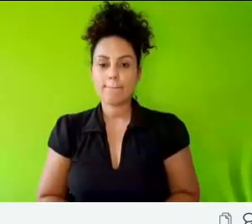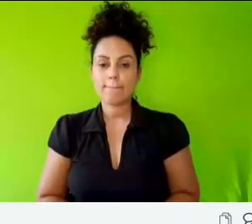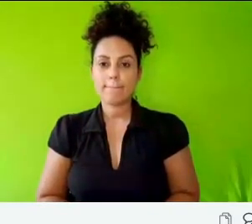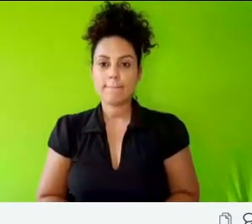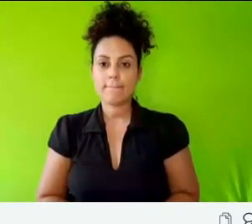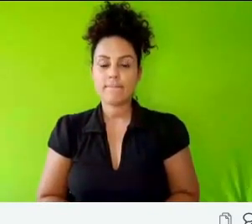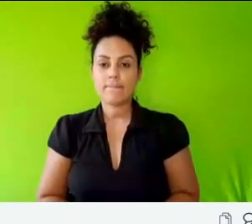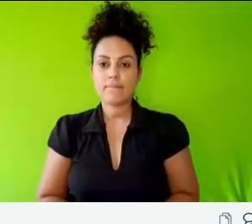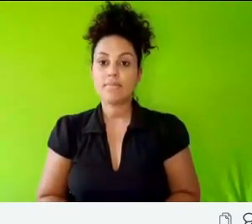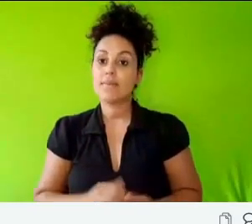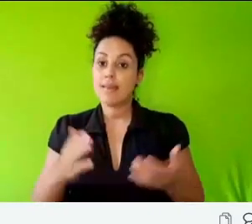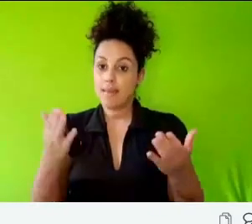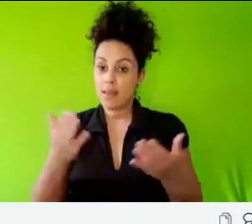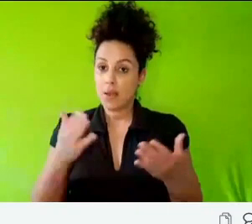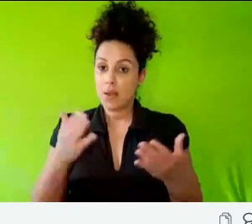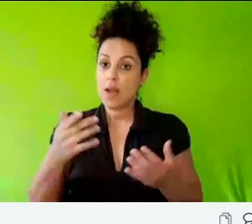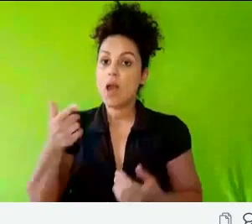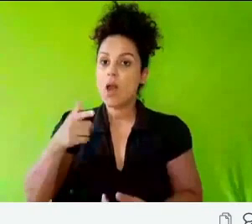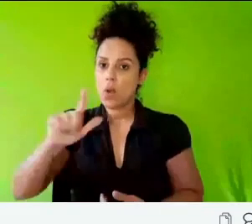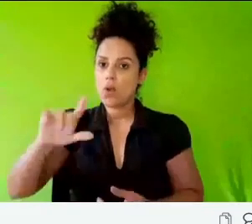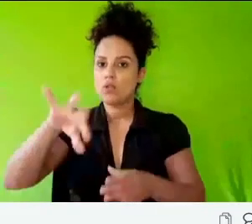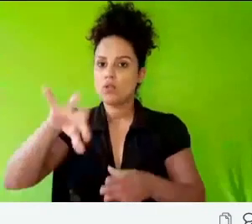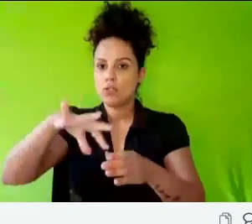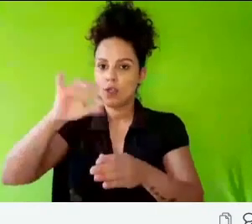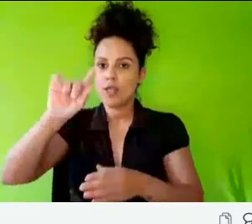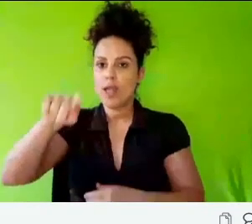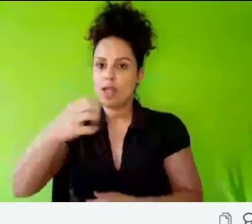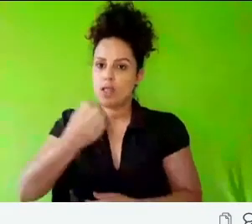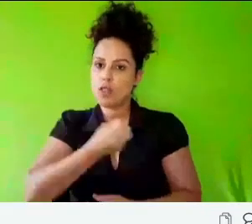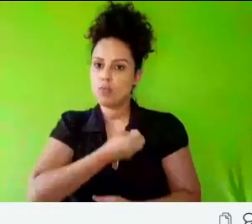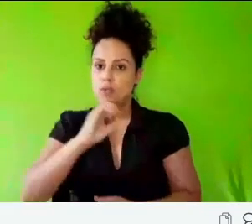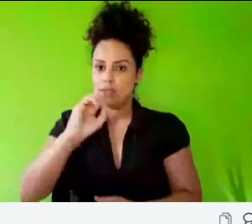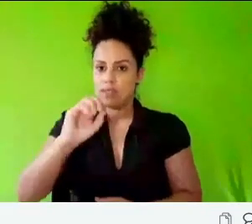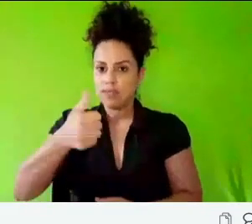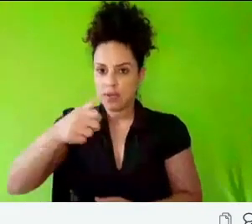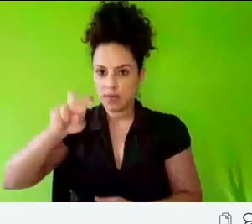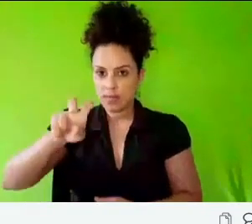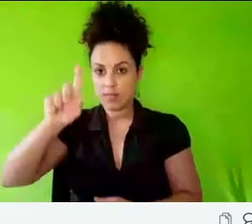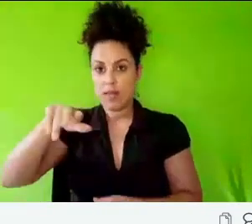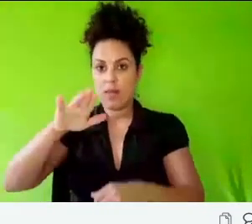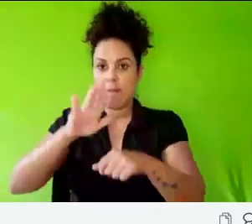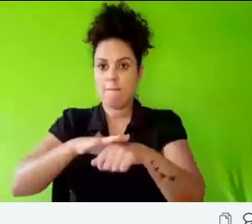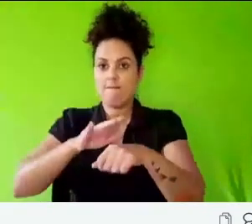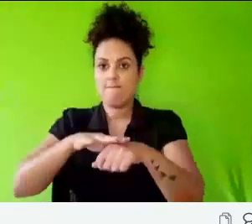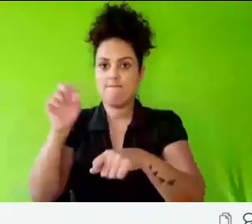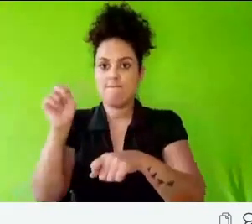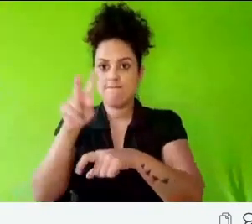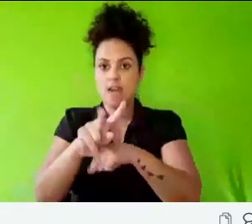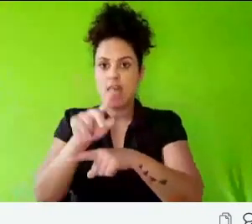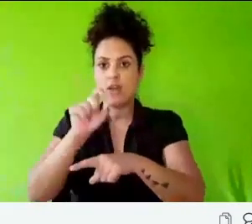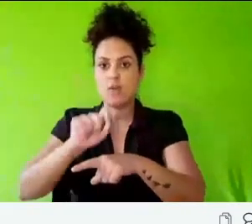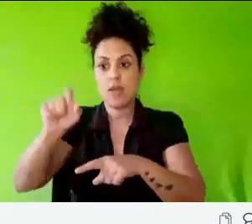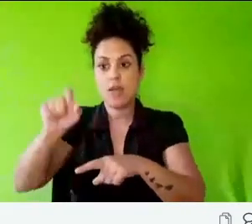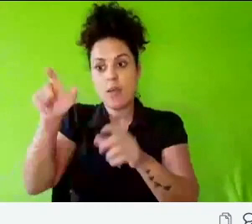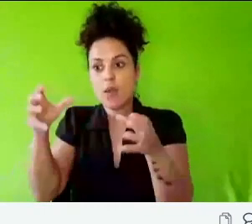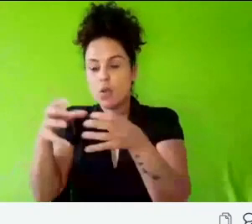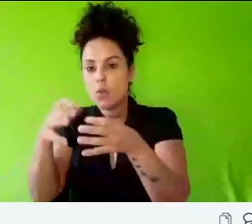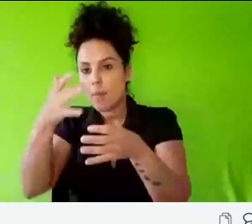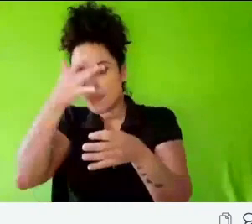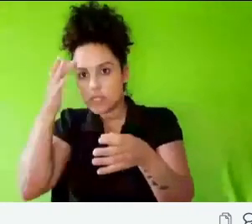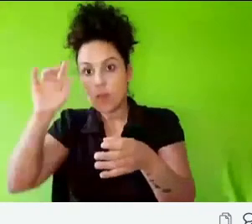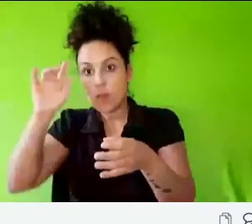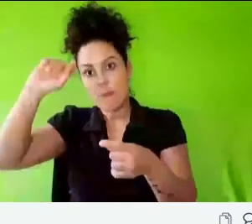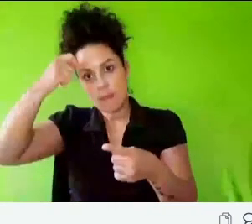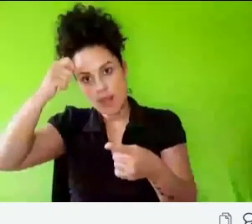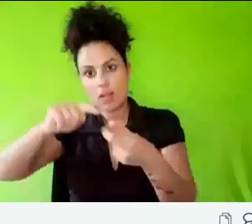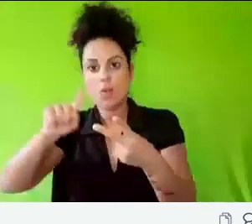Próximo sorteio, código 015, vagas destinadas a PPI, preto, pardos e indígenas.